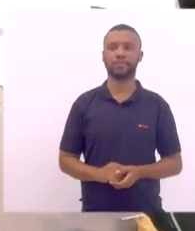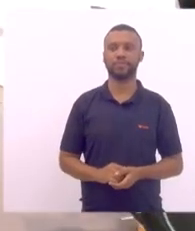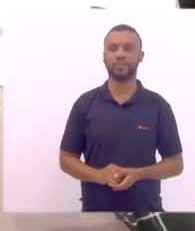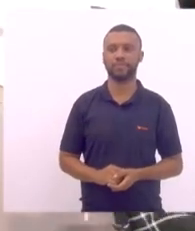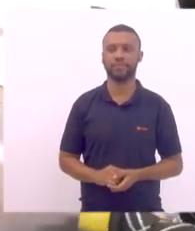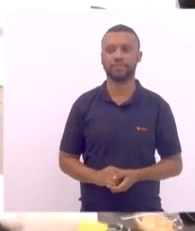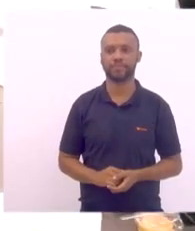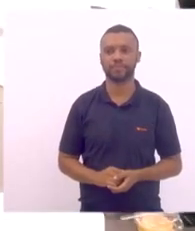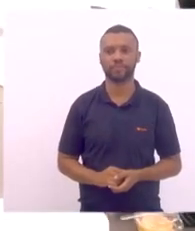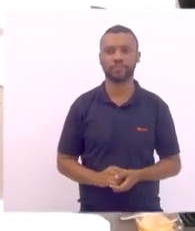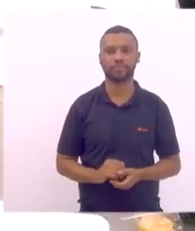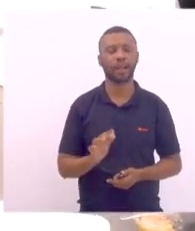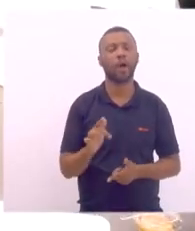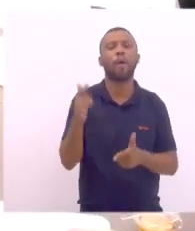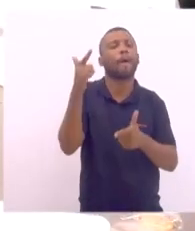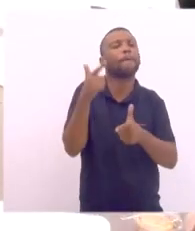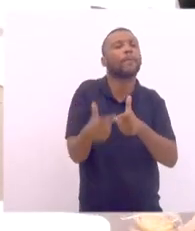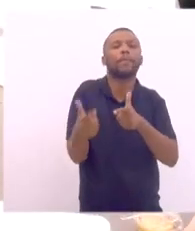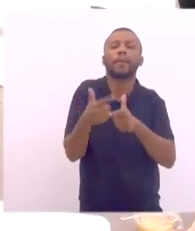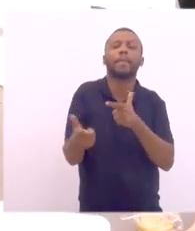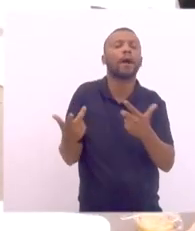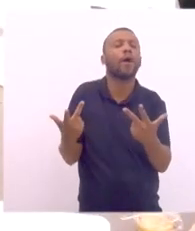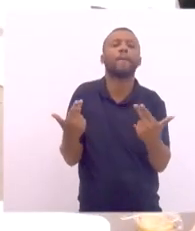Mas vai dar o mesmo problema.